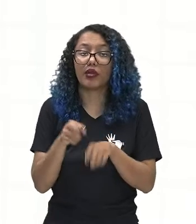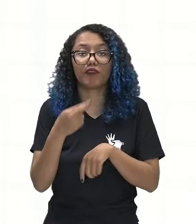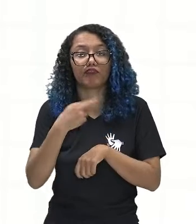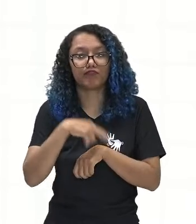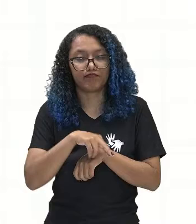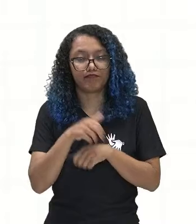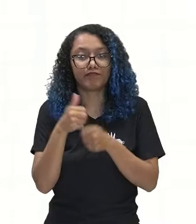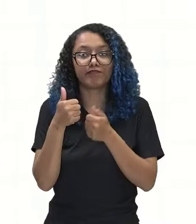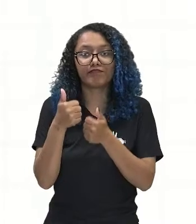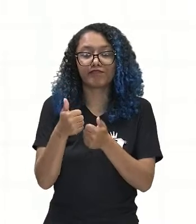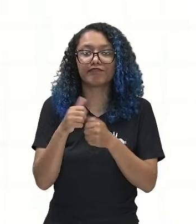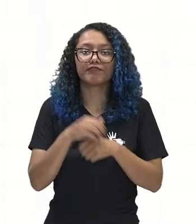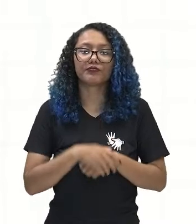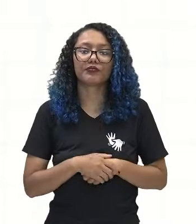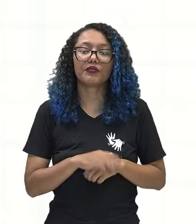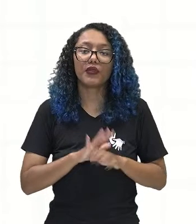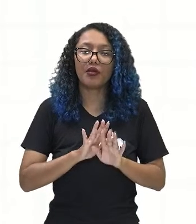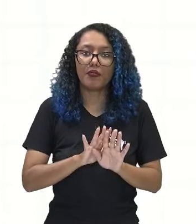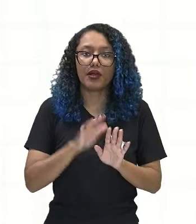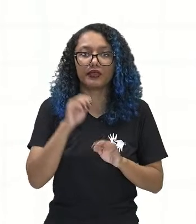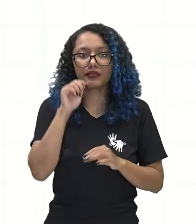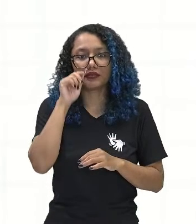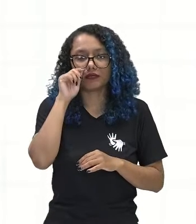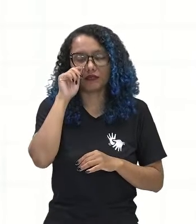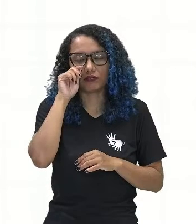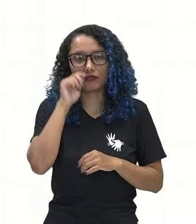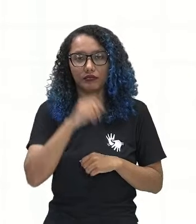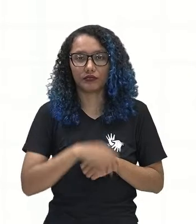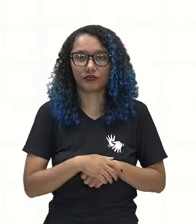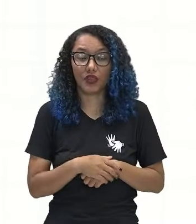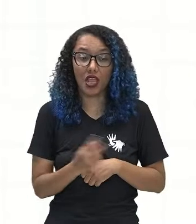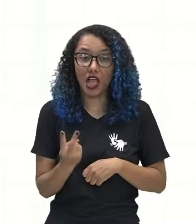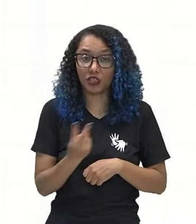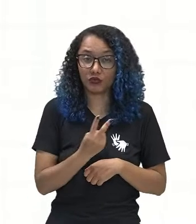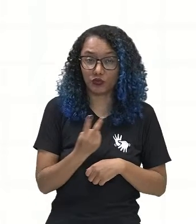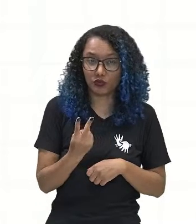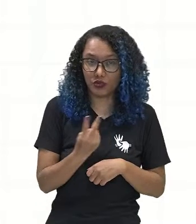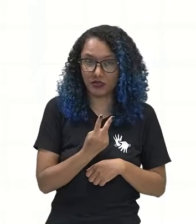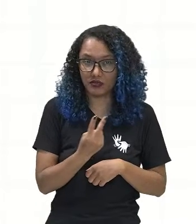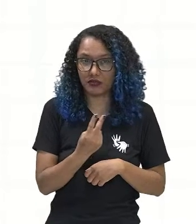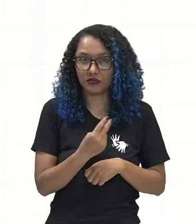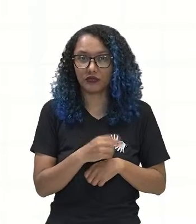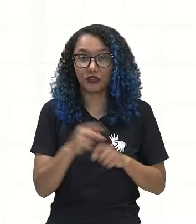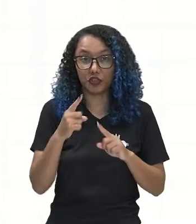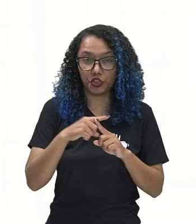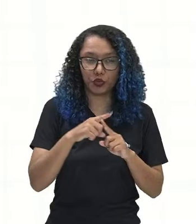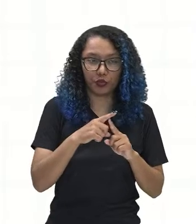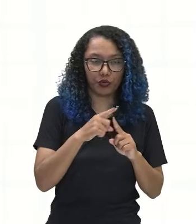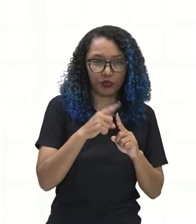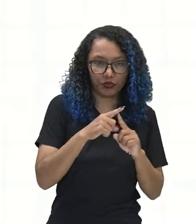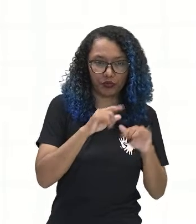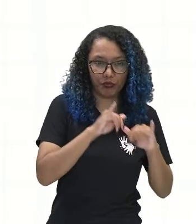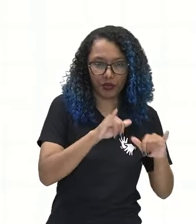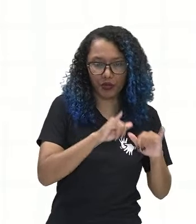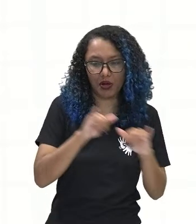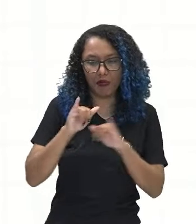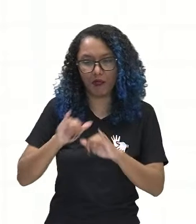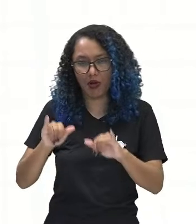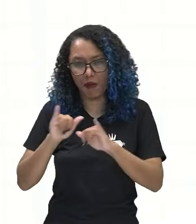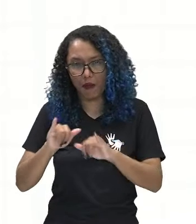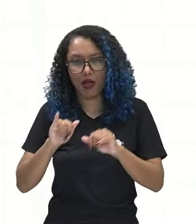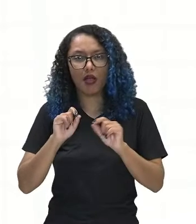religiosa. Entretanto, tanto a propaganda quanto a publicidade, ambas vão utilizar